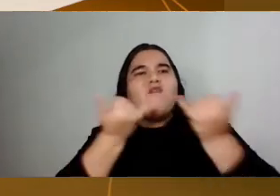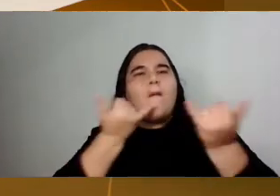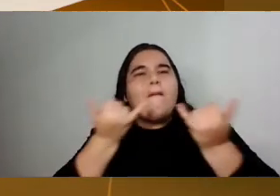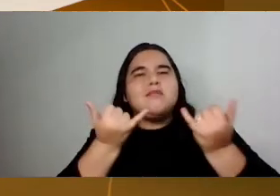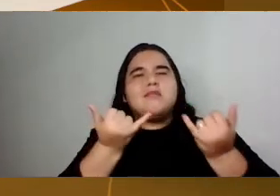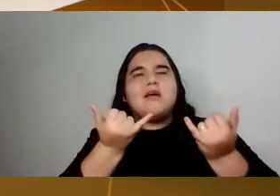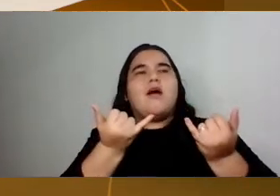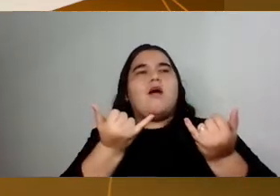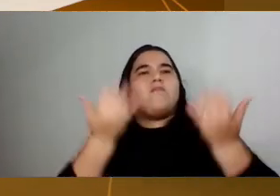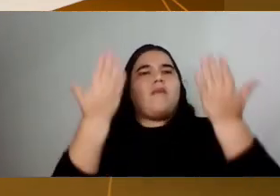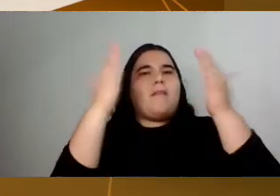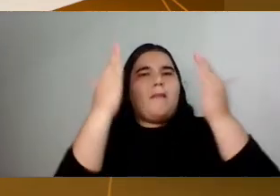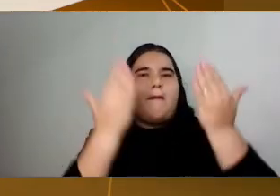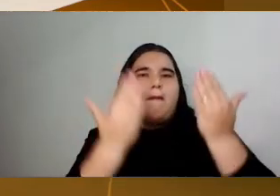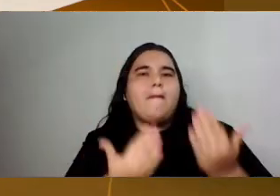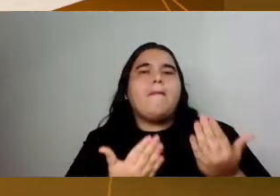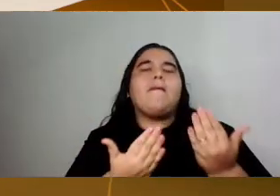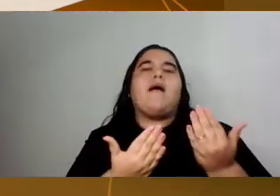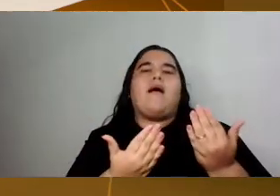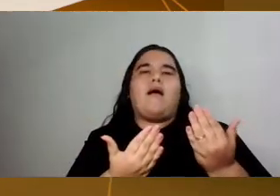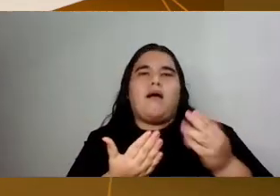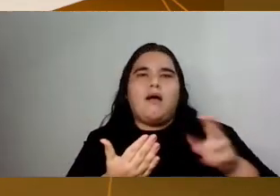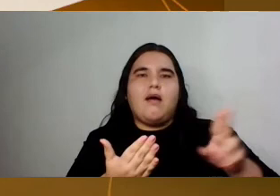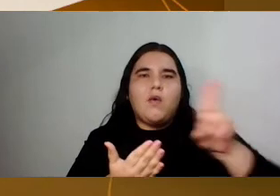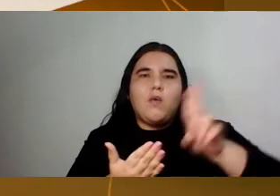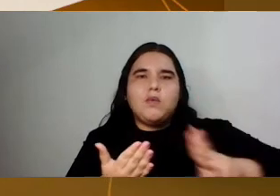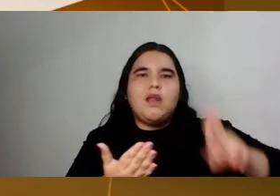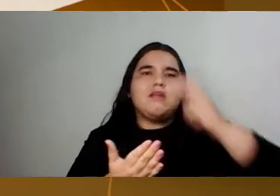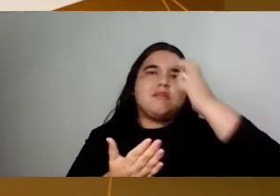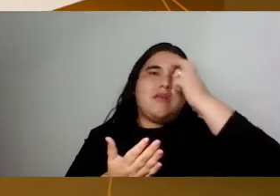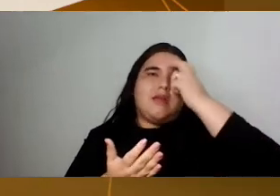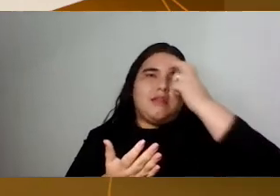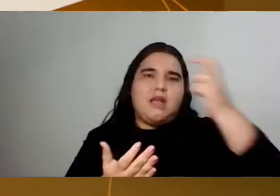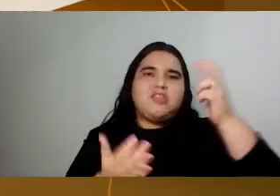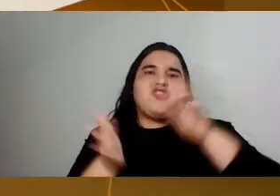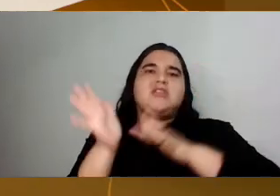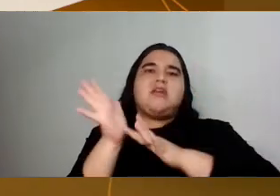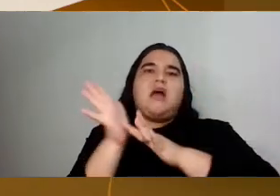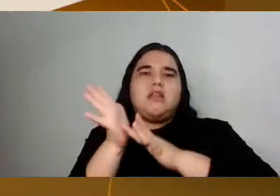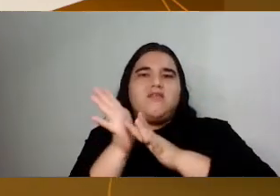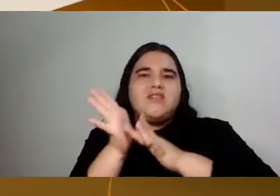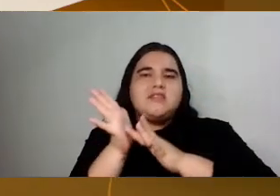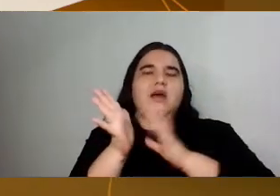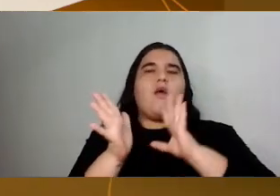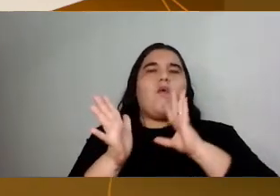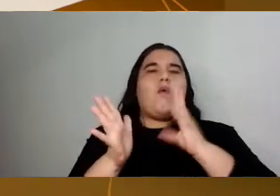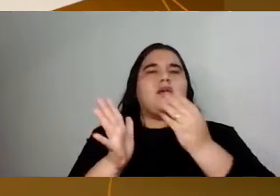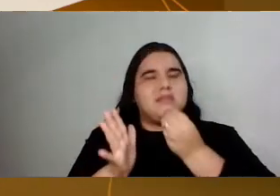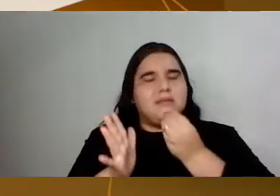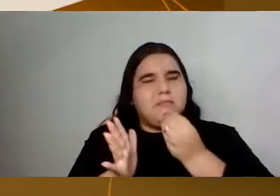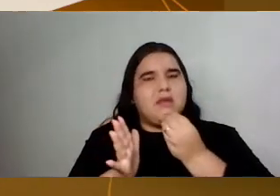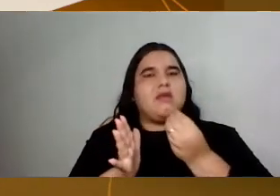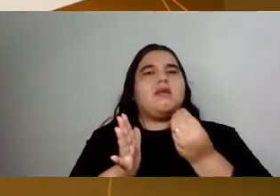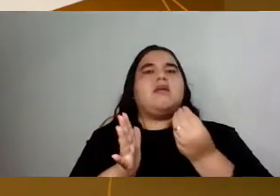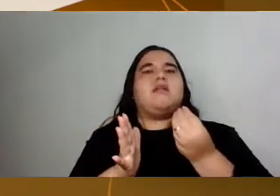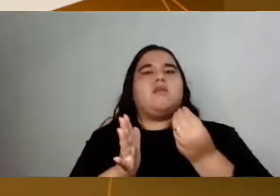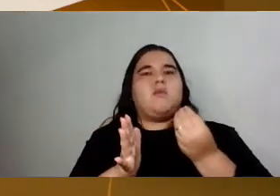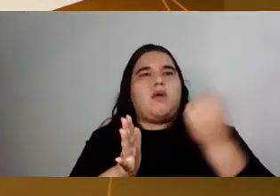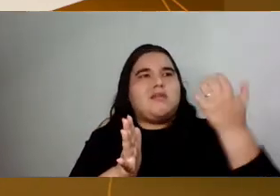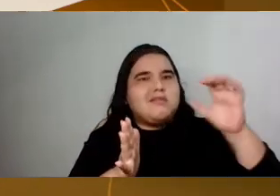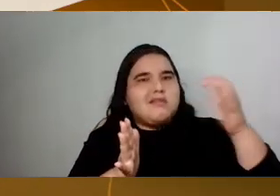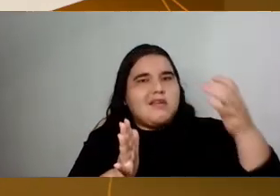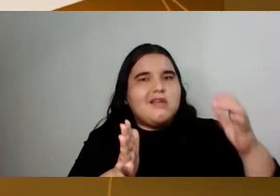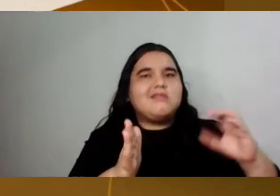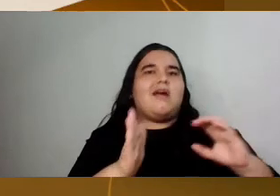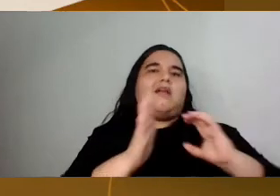poder utilizar a inteligência artificial, utilizar o conhecimento, a ciência de dados a nosso favor, né, para fazer,